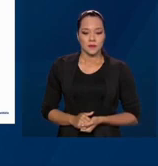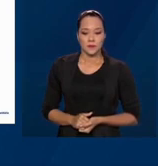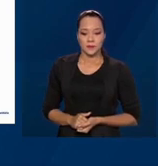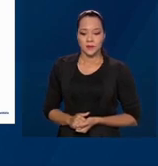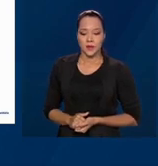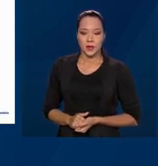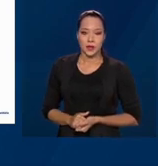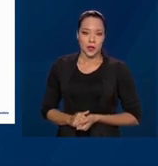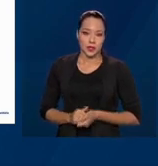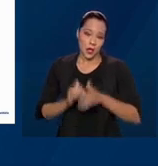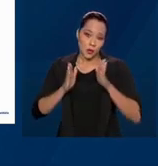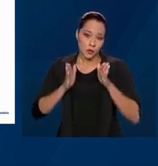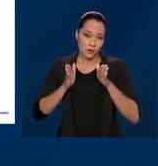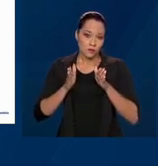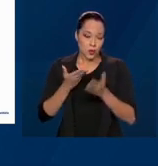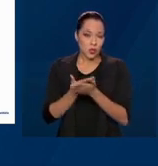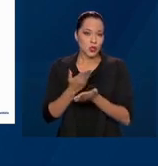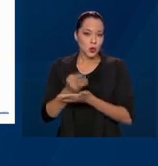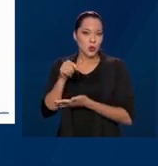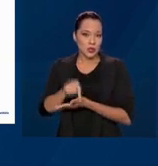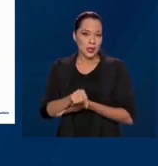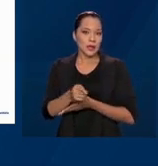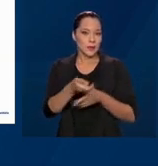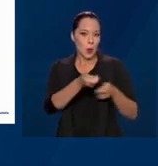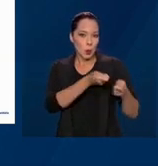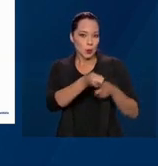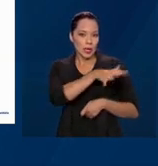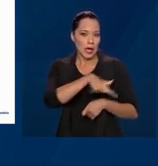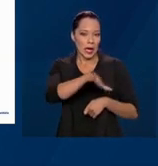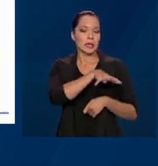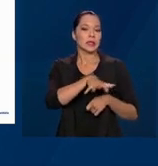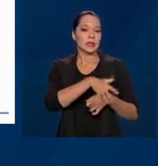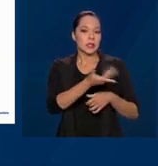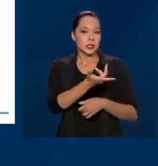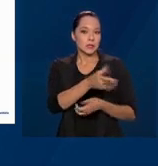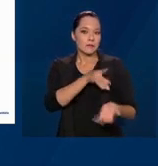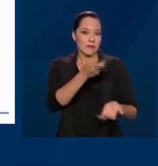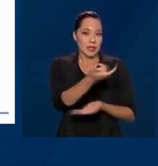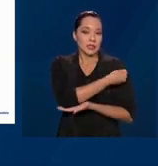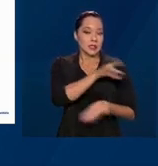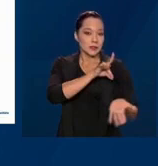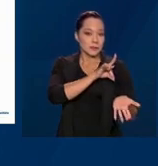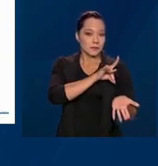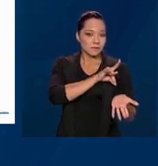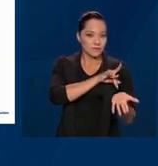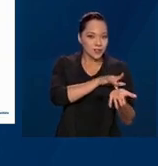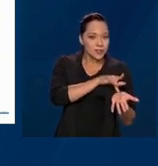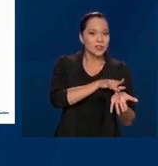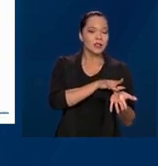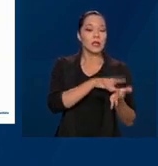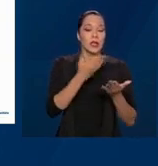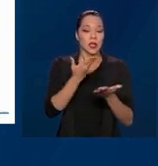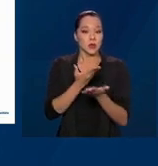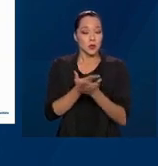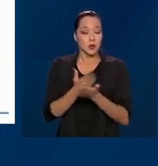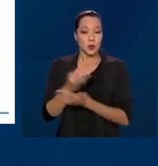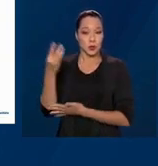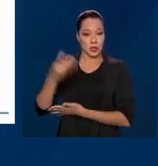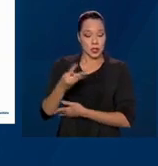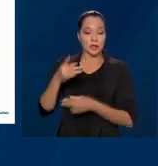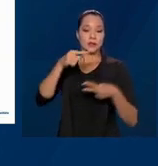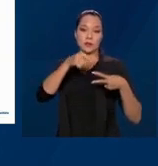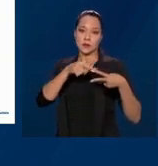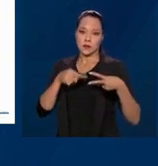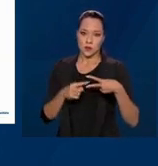estudo é randomizado, controlado por placebo, para avaliar eficácia e segurança. Então, é um estudo de fase 3 que tem o objetivo de confirmar esses dois